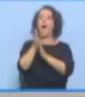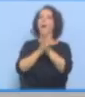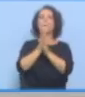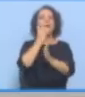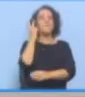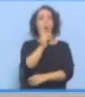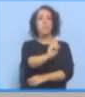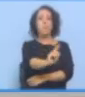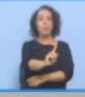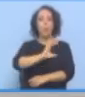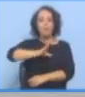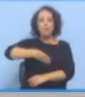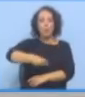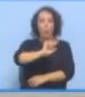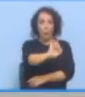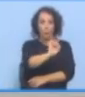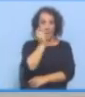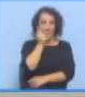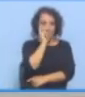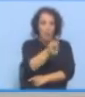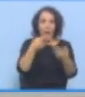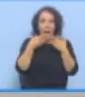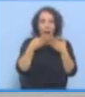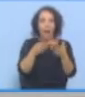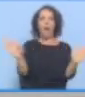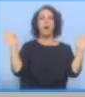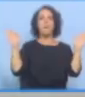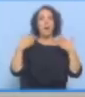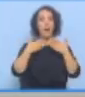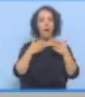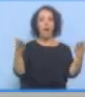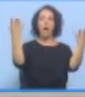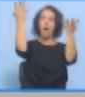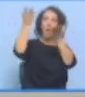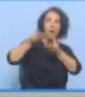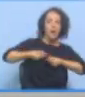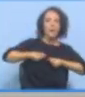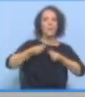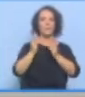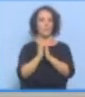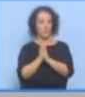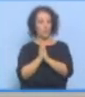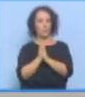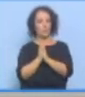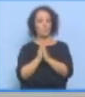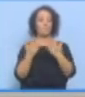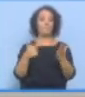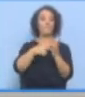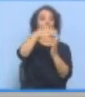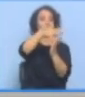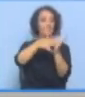mundo em que vives e abre-te a Deus. Por isso o texto acentua